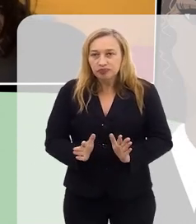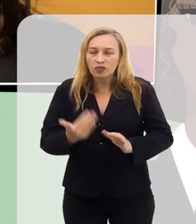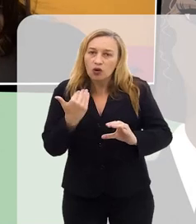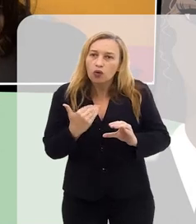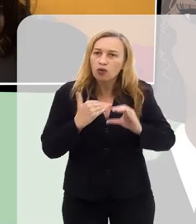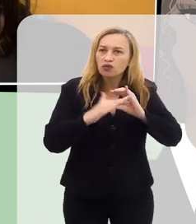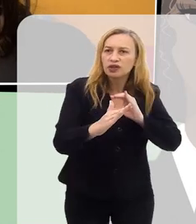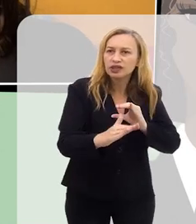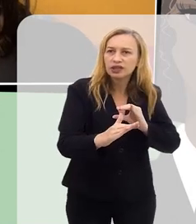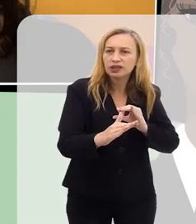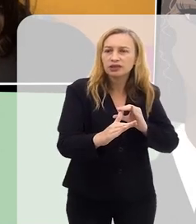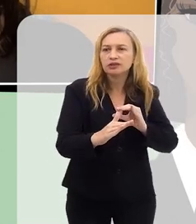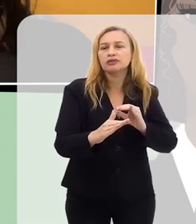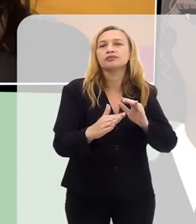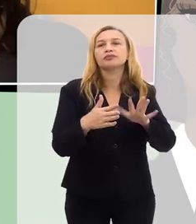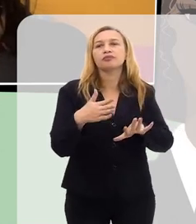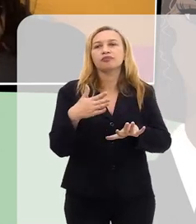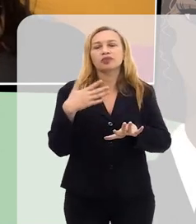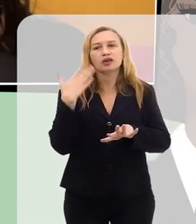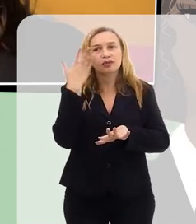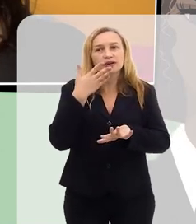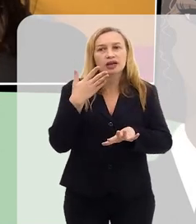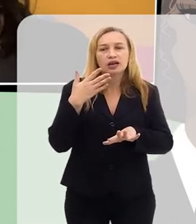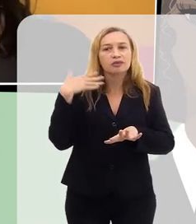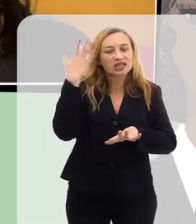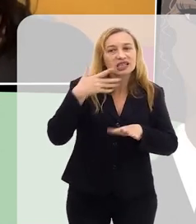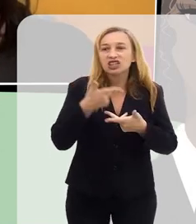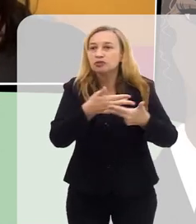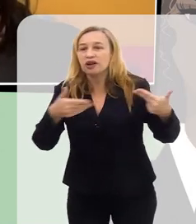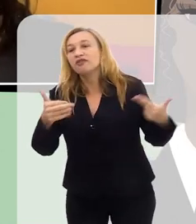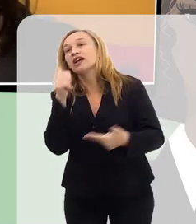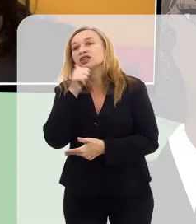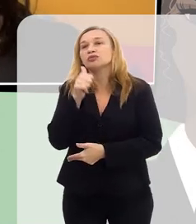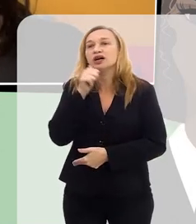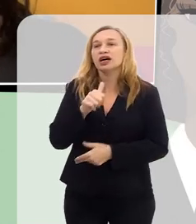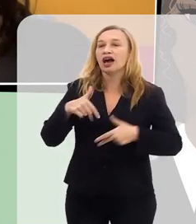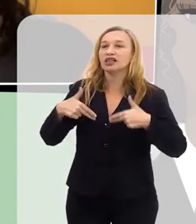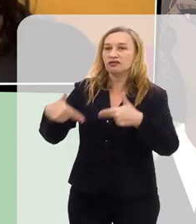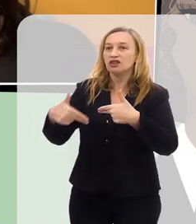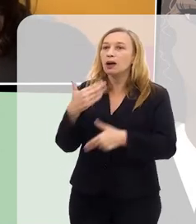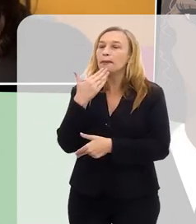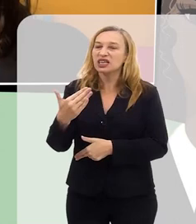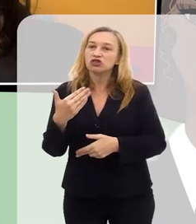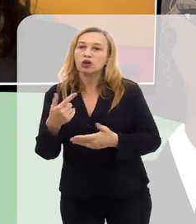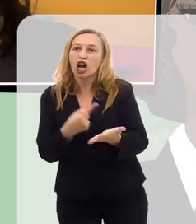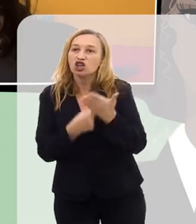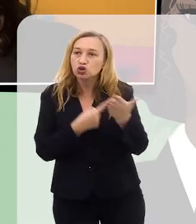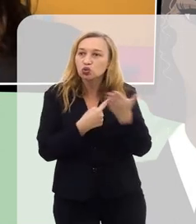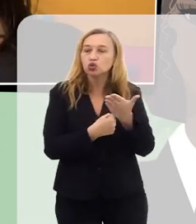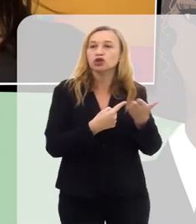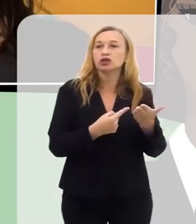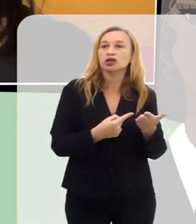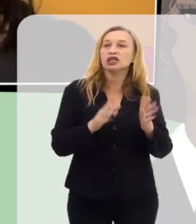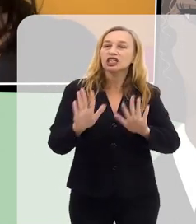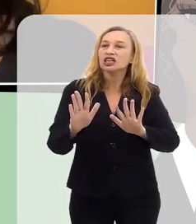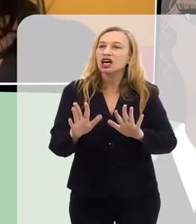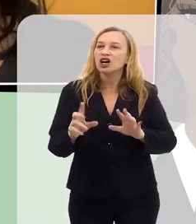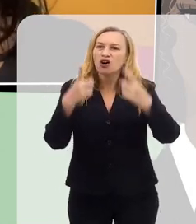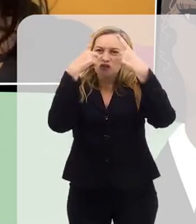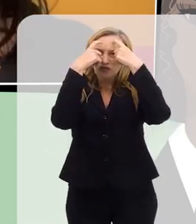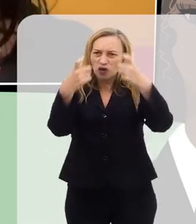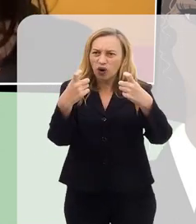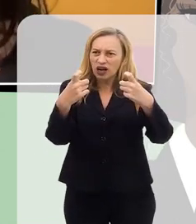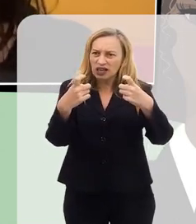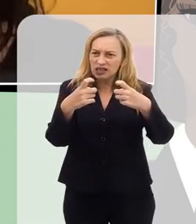Eu mandei para mensagens para várias mulheres, para várias ativistas pedindo ajuda. Digo, eu preciso O de